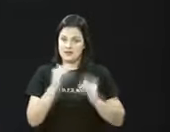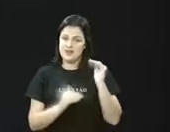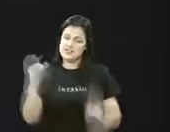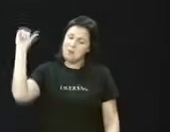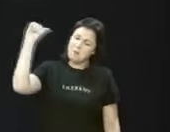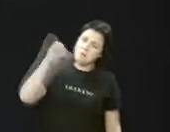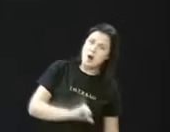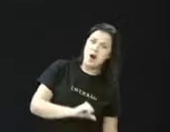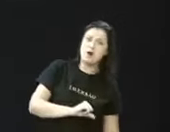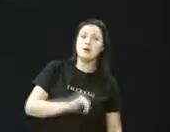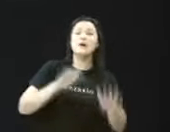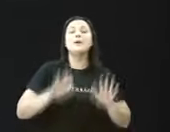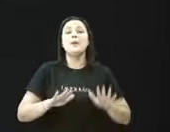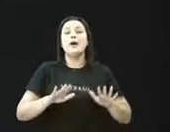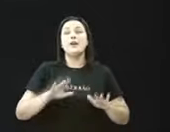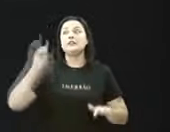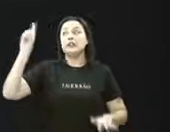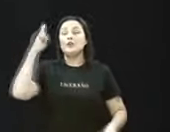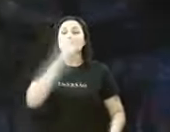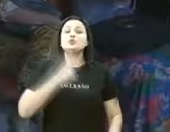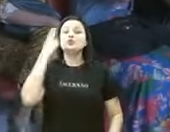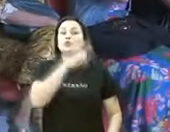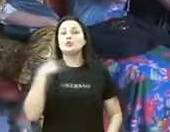momentos que Deus usa para aguçar os nossos sentidos.